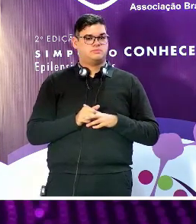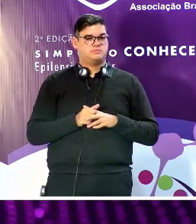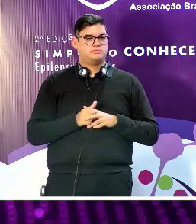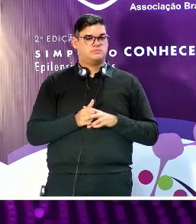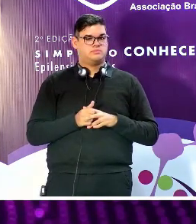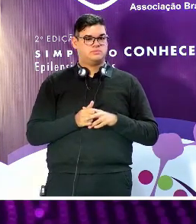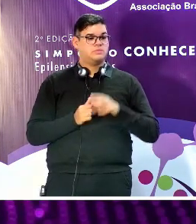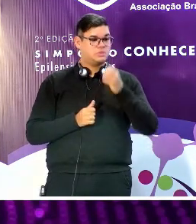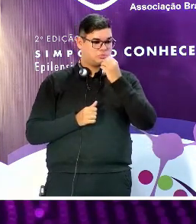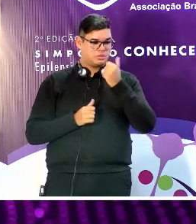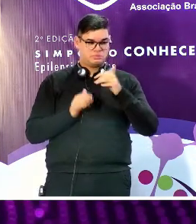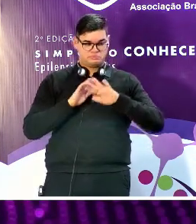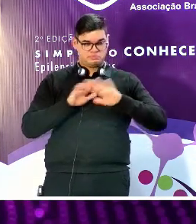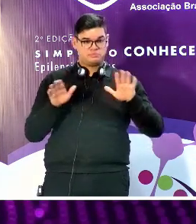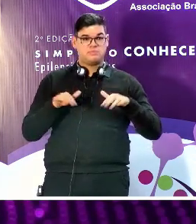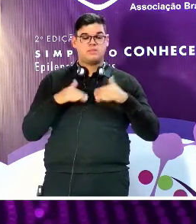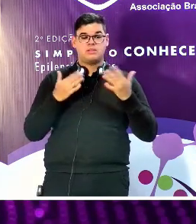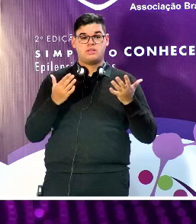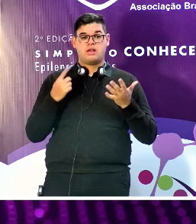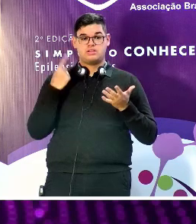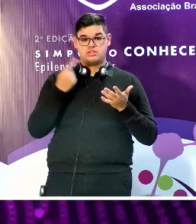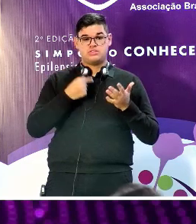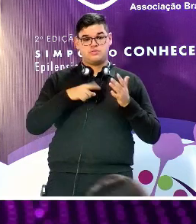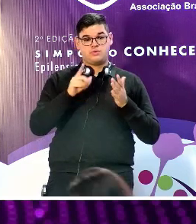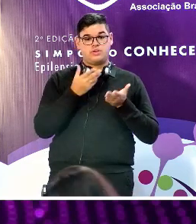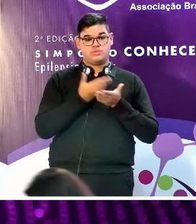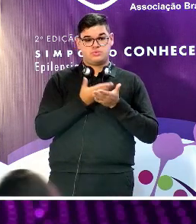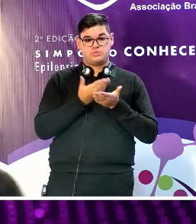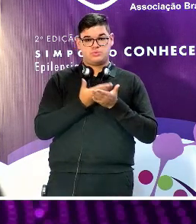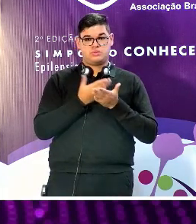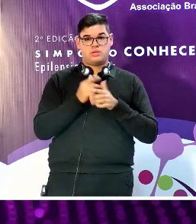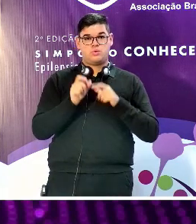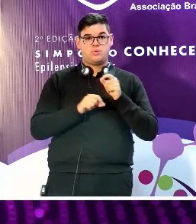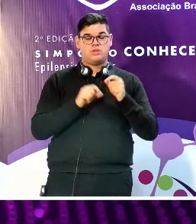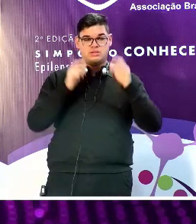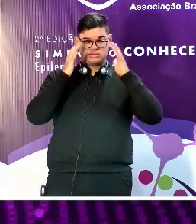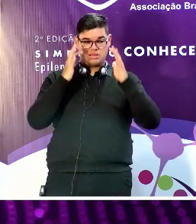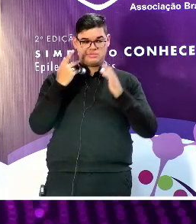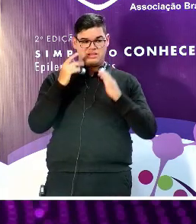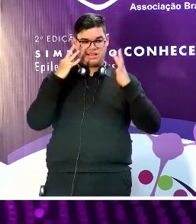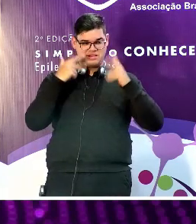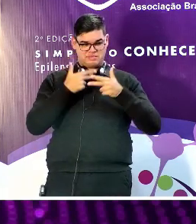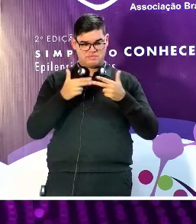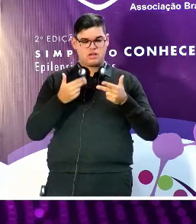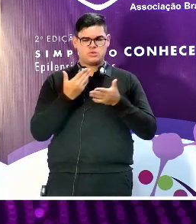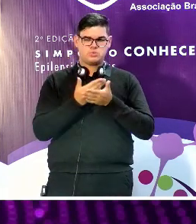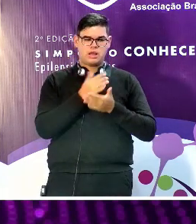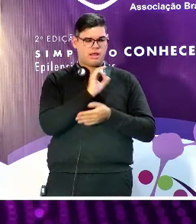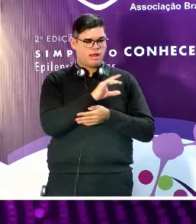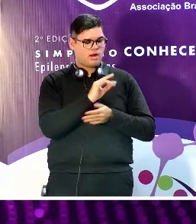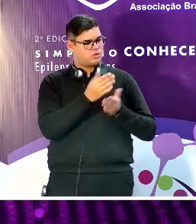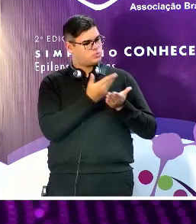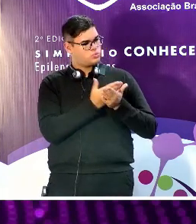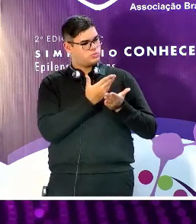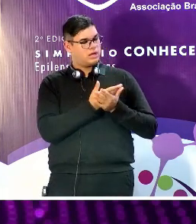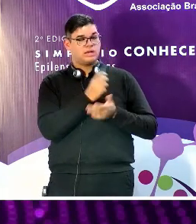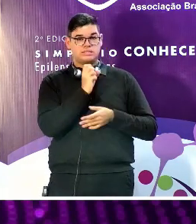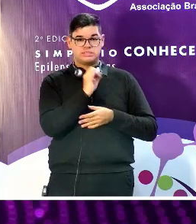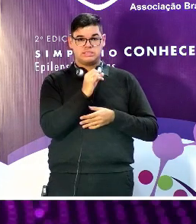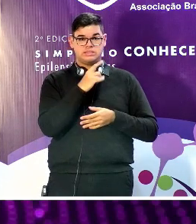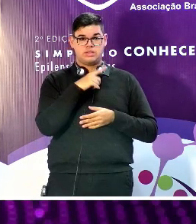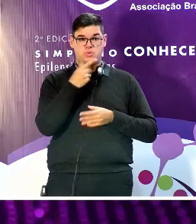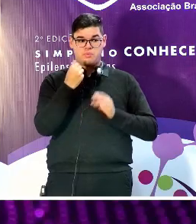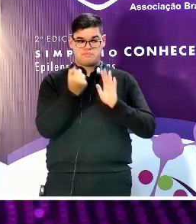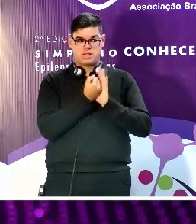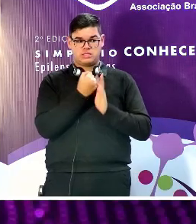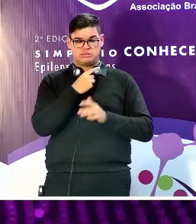Muito bem. E aí a gente foi estudar o cérebro desses animais para tentar identificar se a gente tem